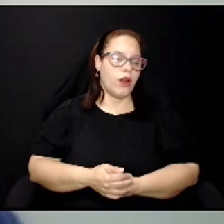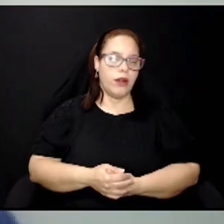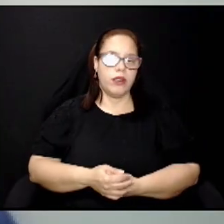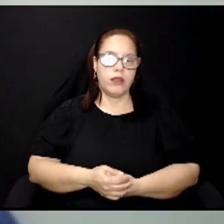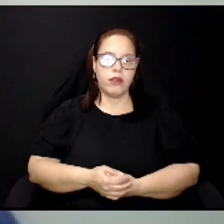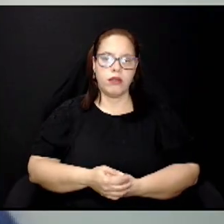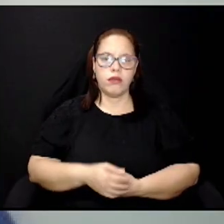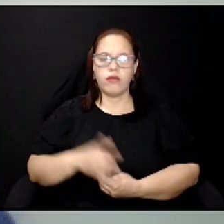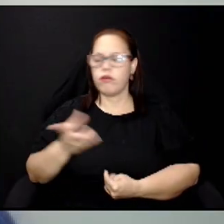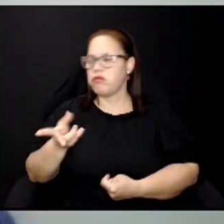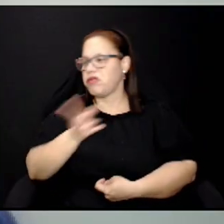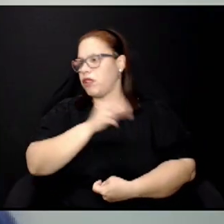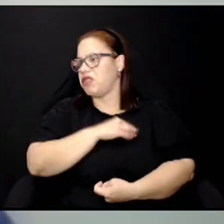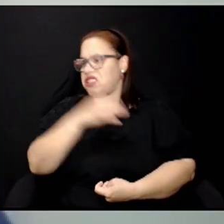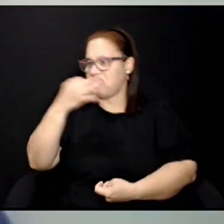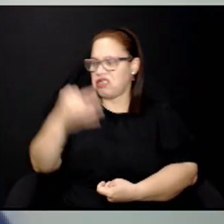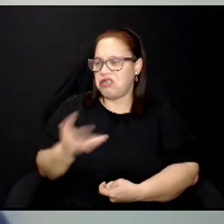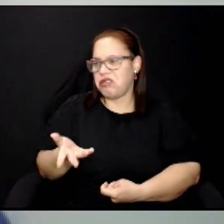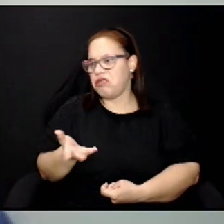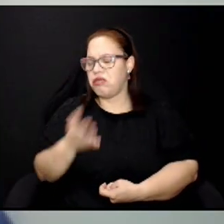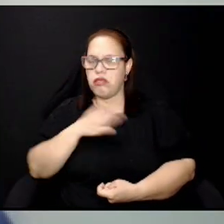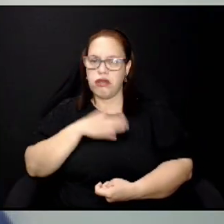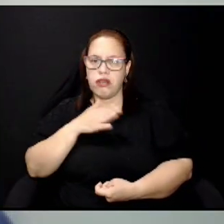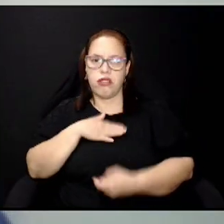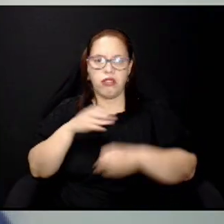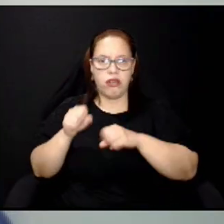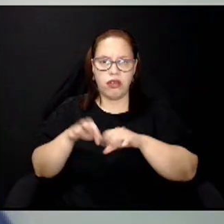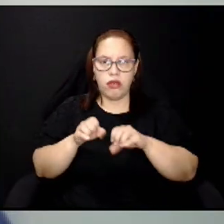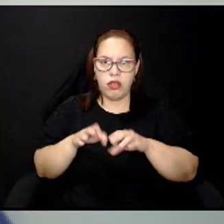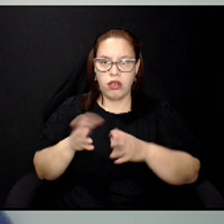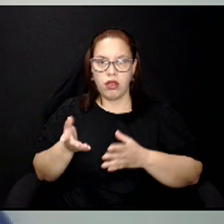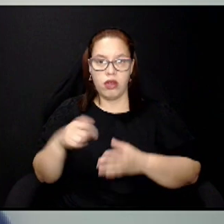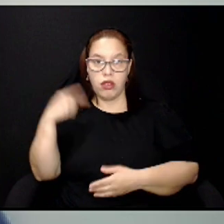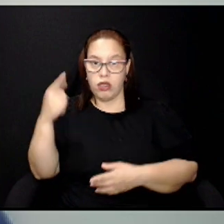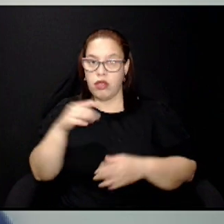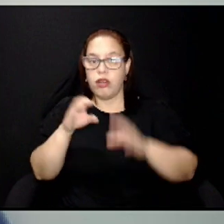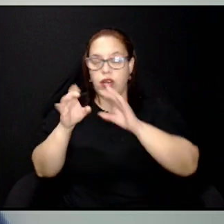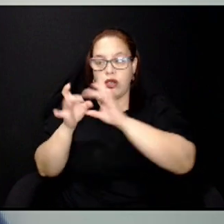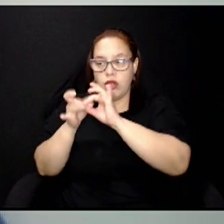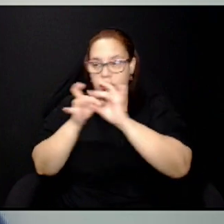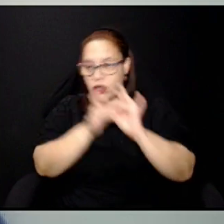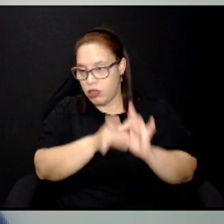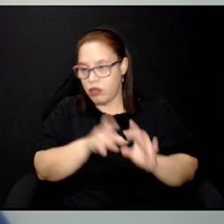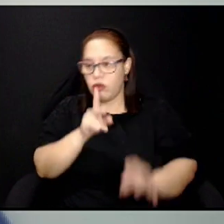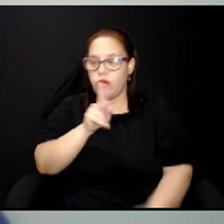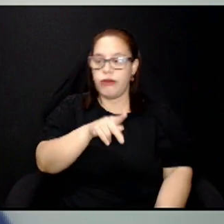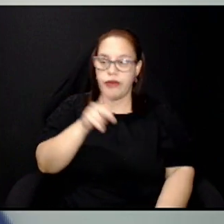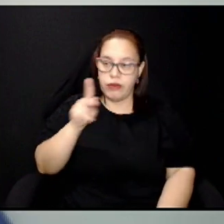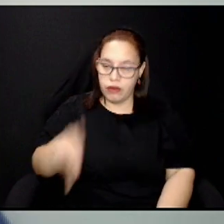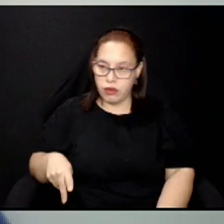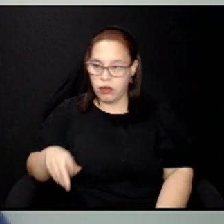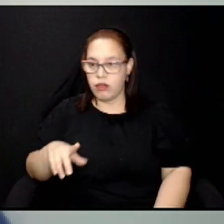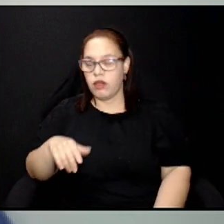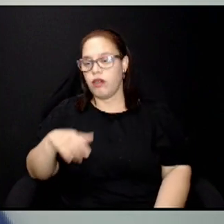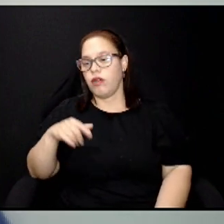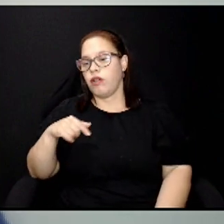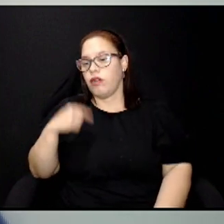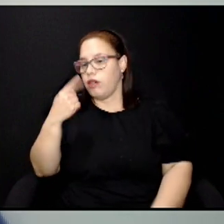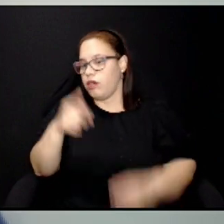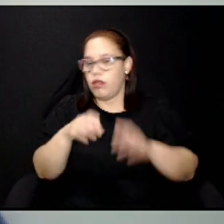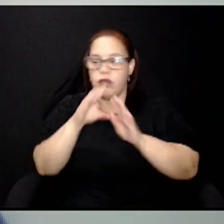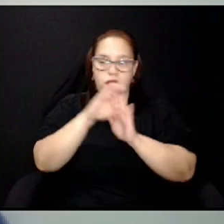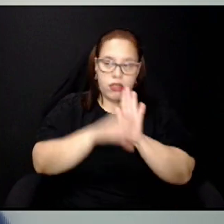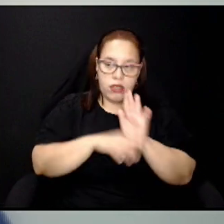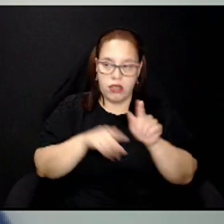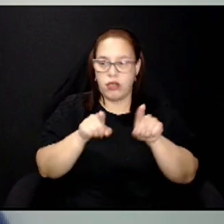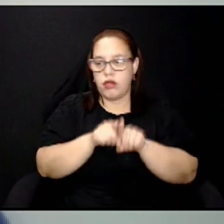está funcionando nas minhas aulas, pode ser que funcione em outros contextos, com outros professores, em outras componentes curriculares. Aí